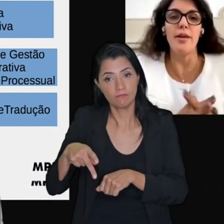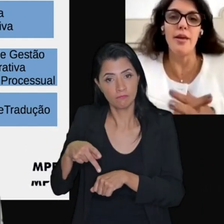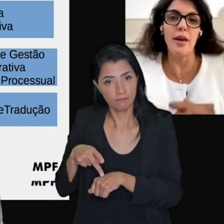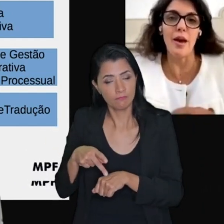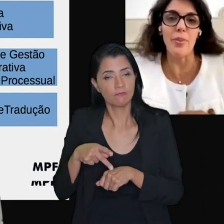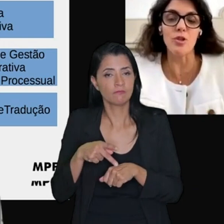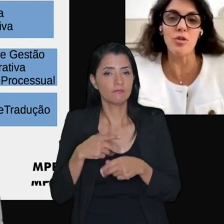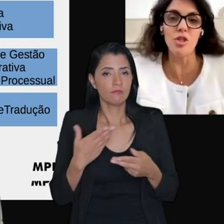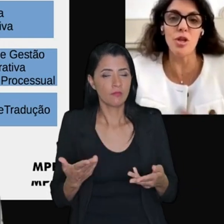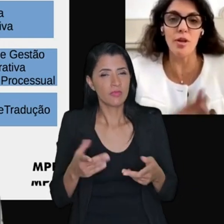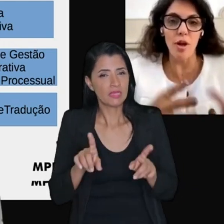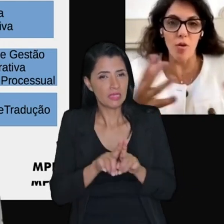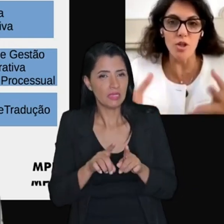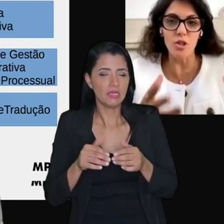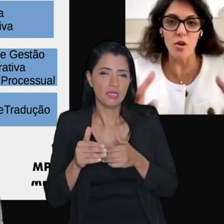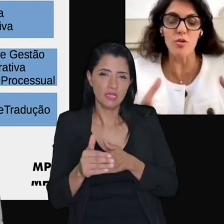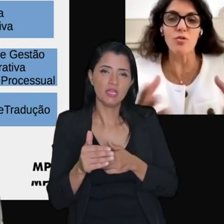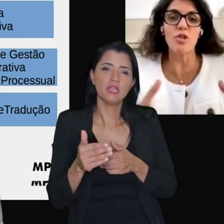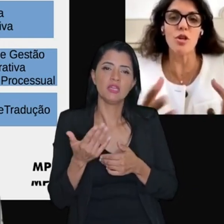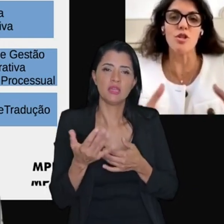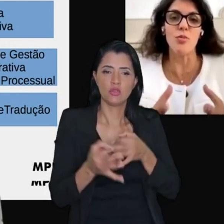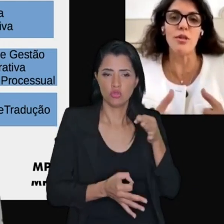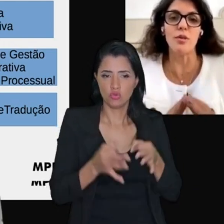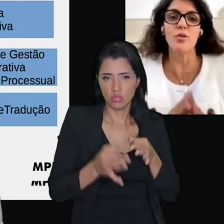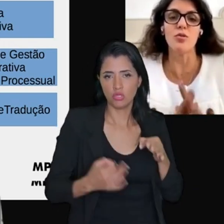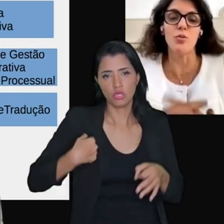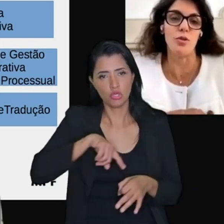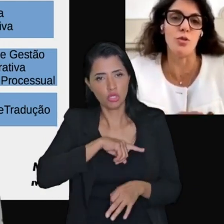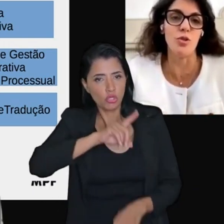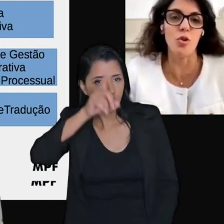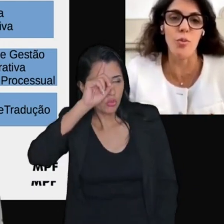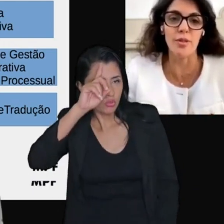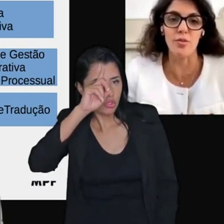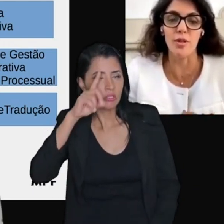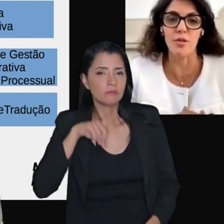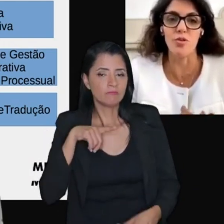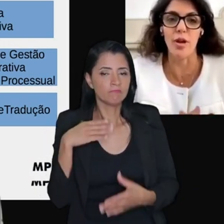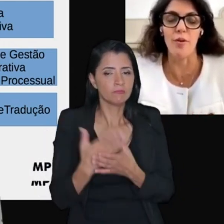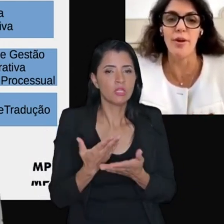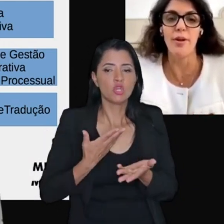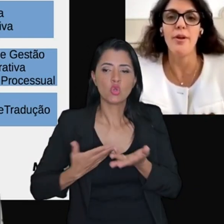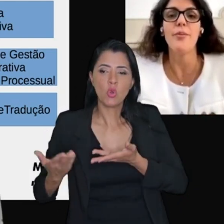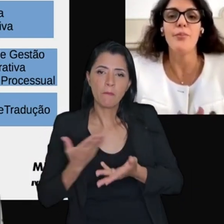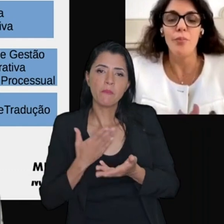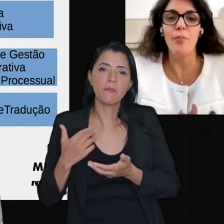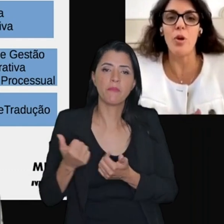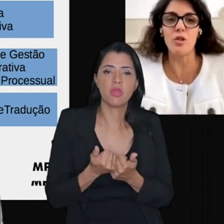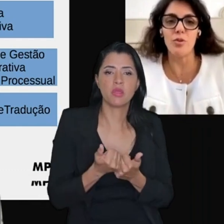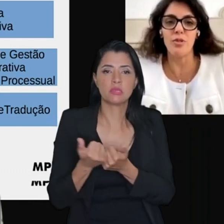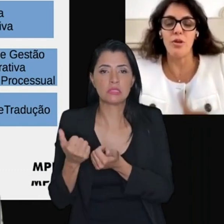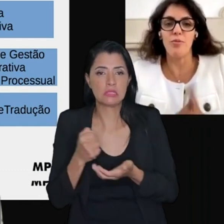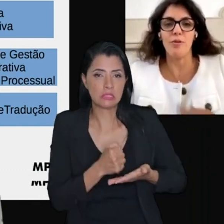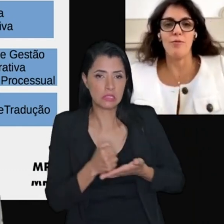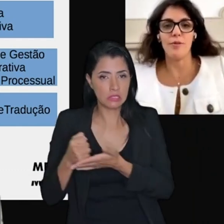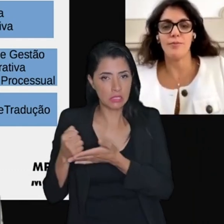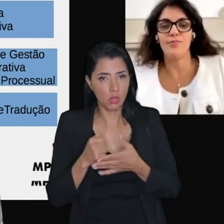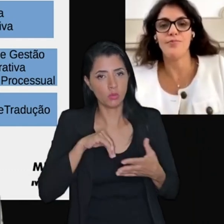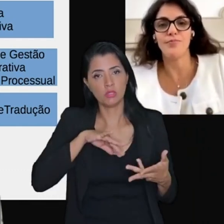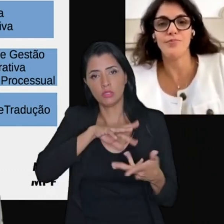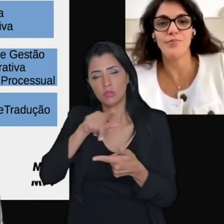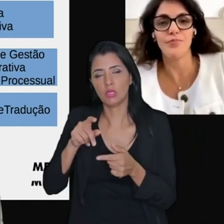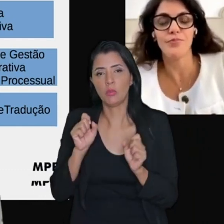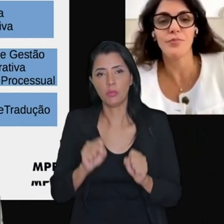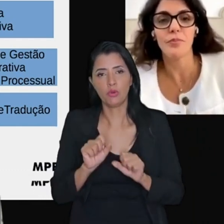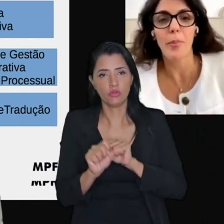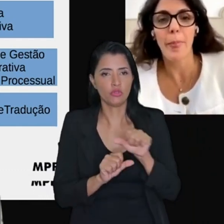República, e a parte jurídica, que é onde nós, no dia a dia, lidamos com os procedimentos de cooperação internacional. Pode prosseguir, por favor.